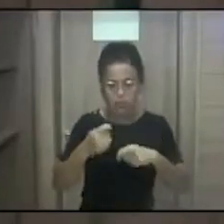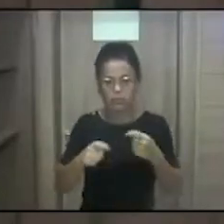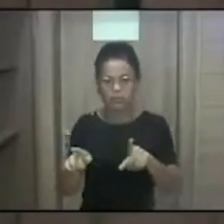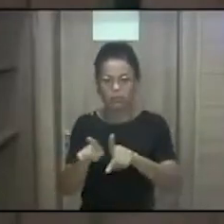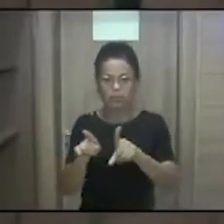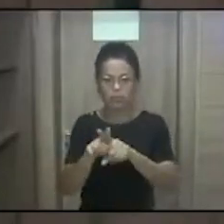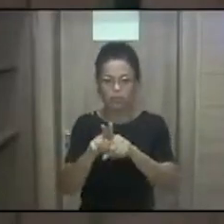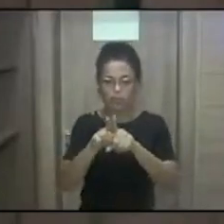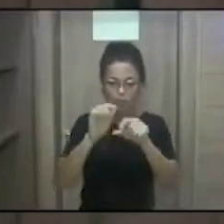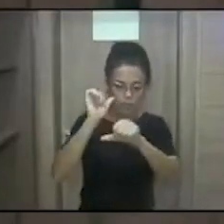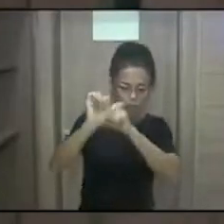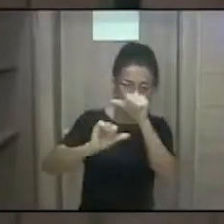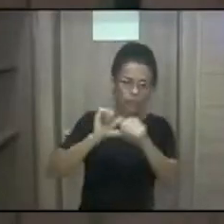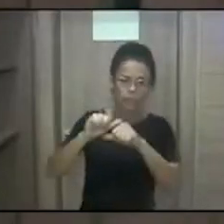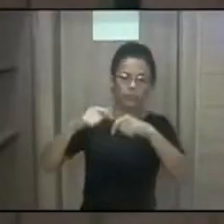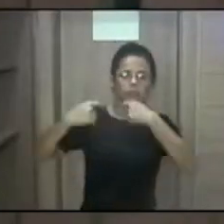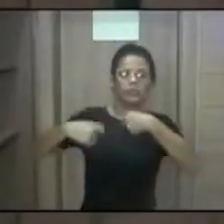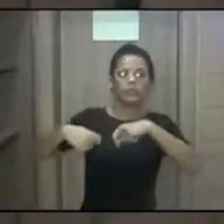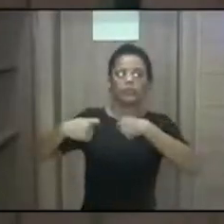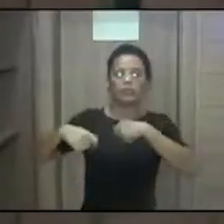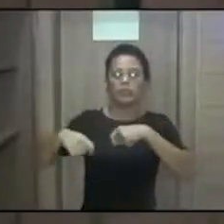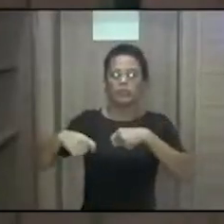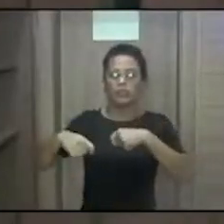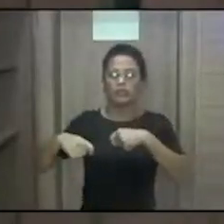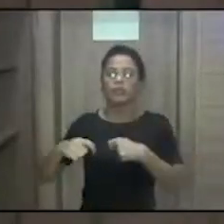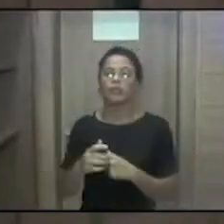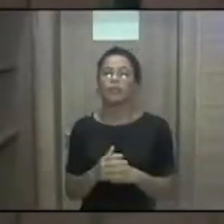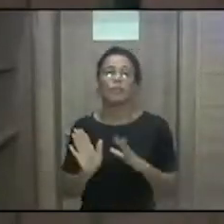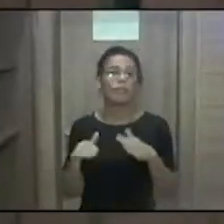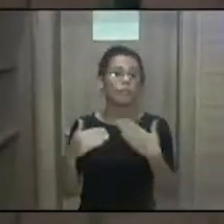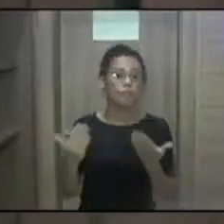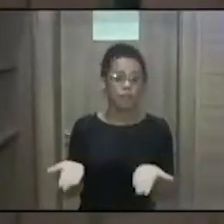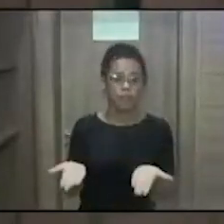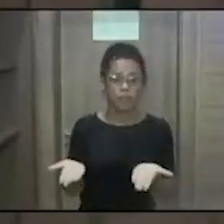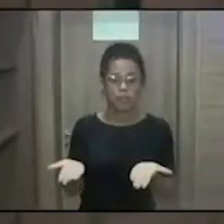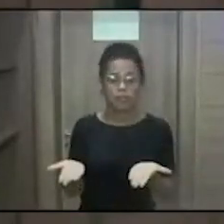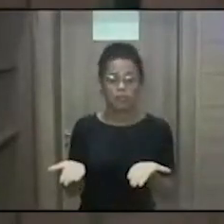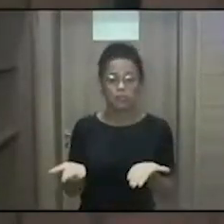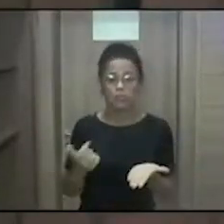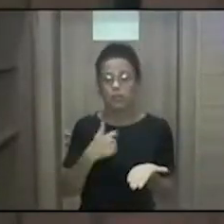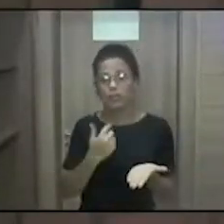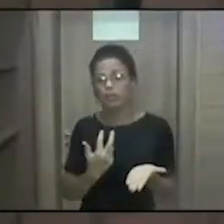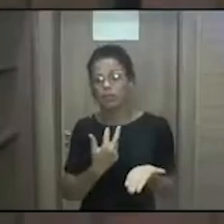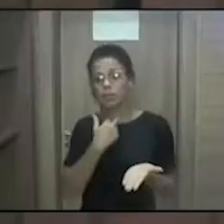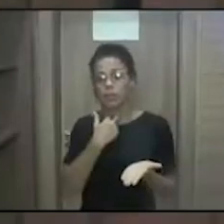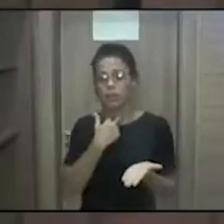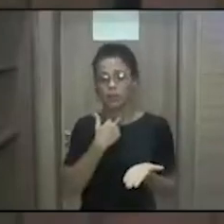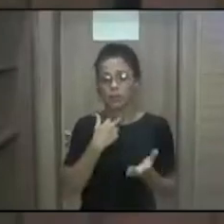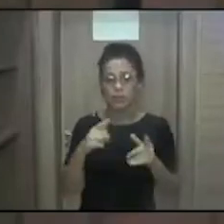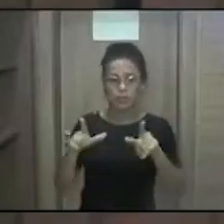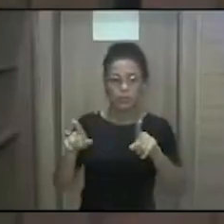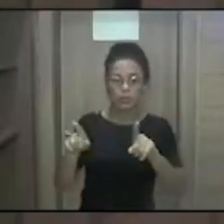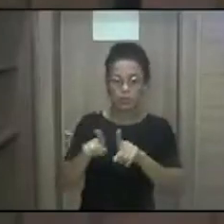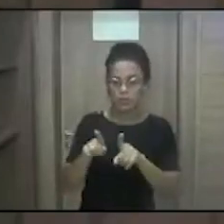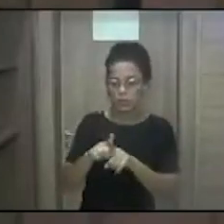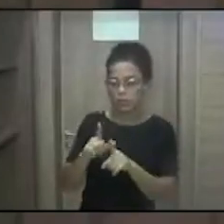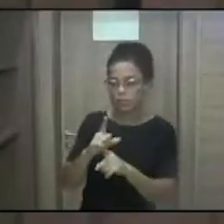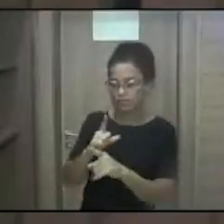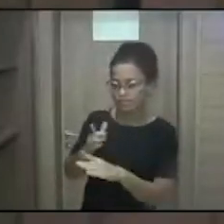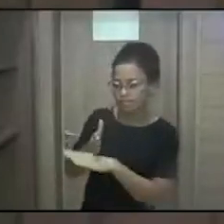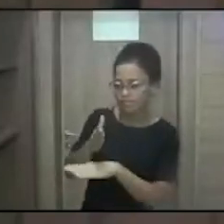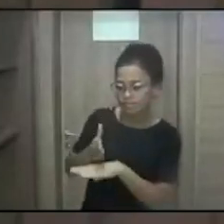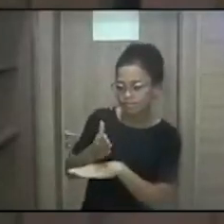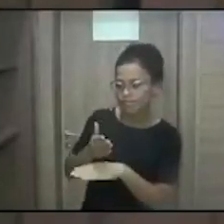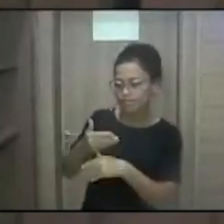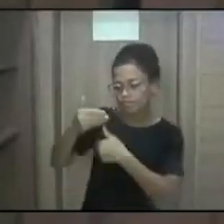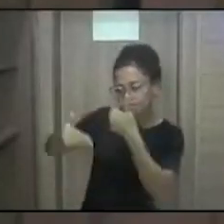uma transformação de uma necessidade em virtude. Então, eu não posso ter acesso à endodontia, ao canal, então